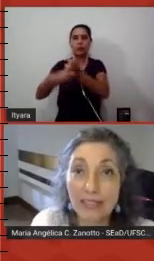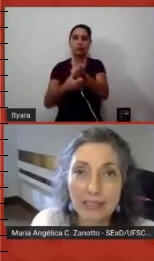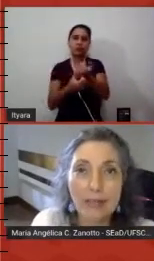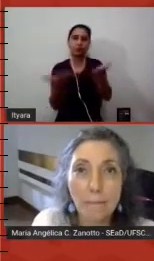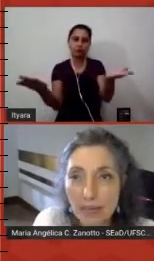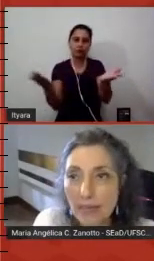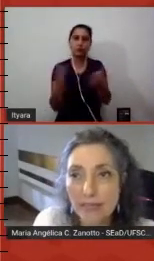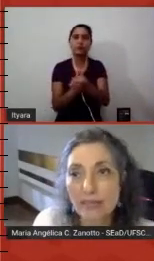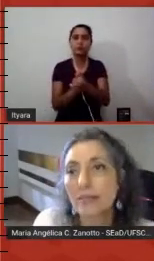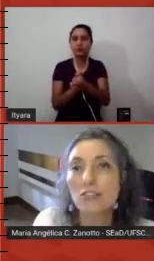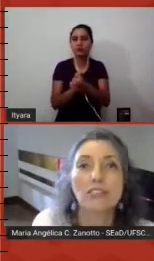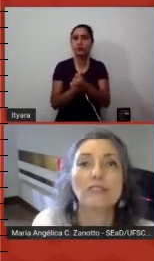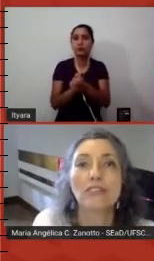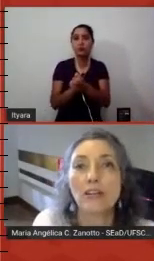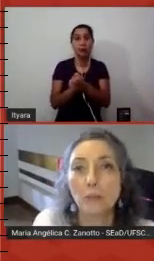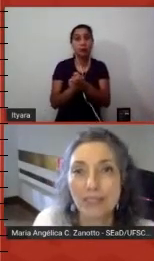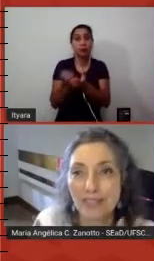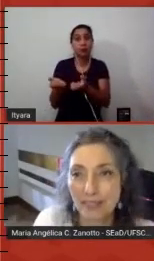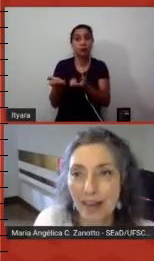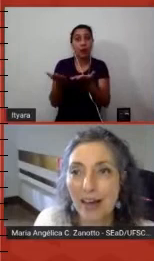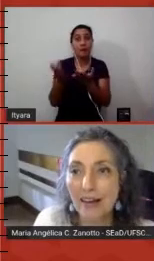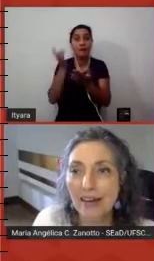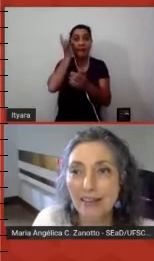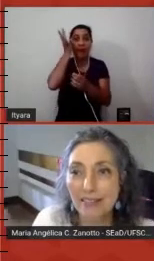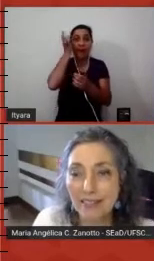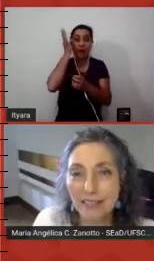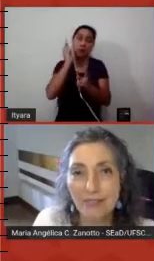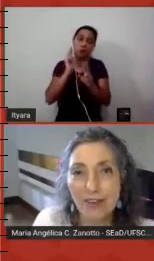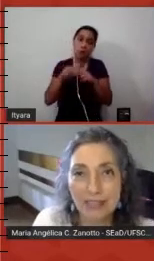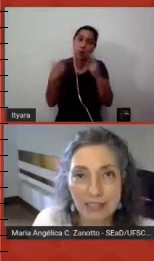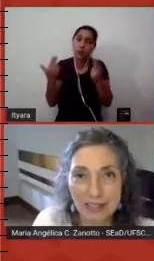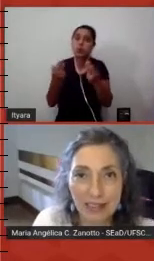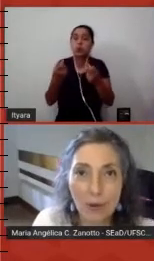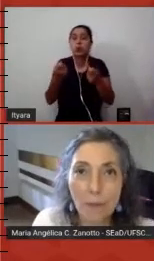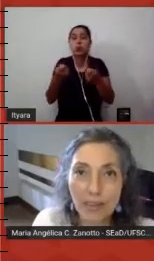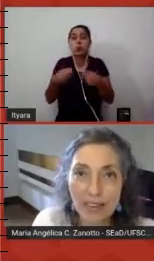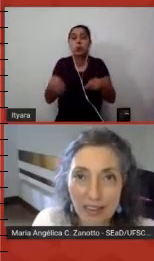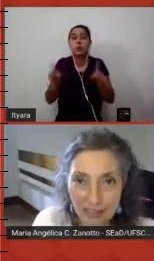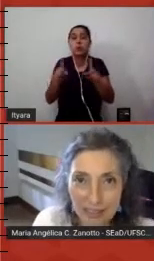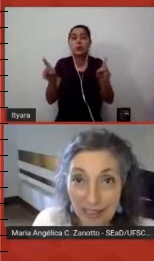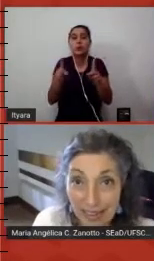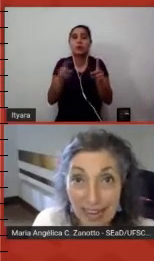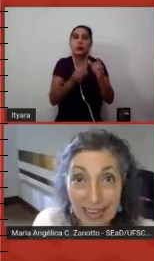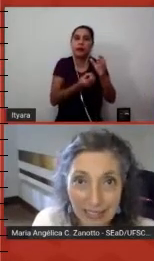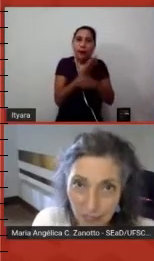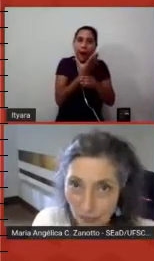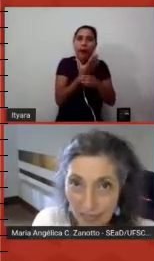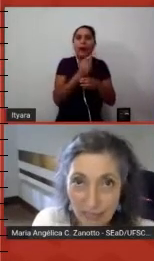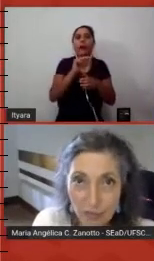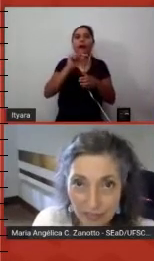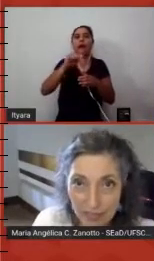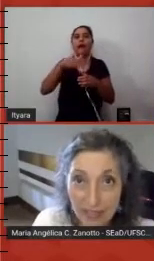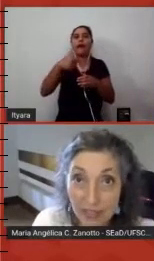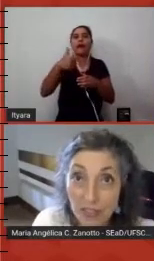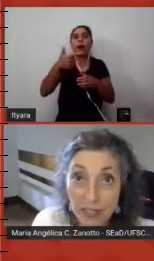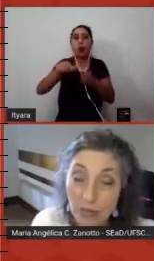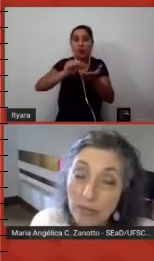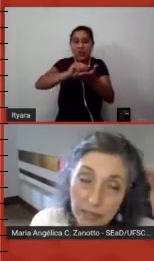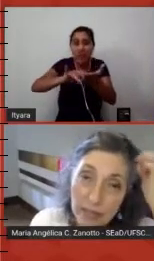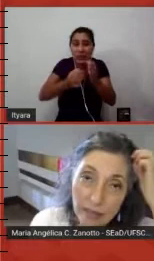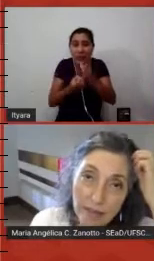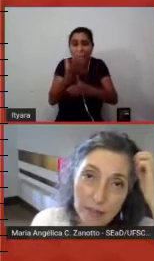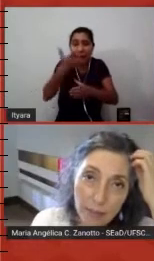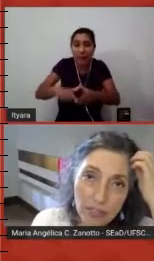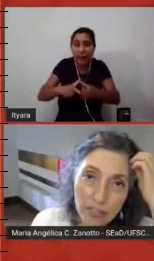ela facilita também nesse sentido, de não precisar se fazer rubricas a cada atividade, ou fazer a